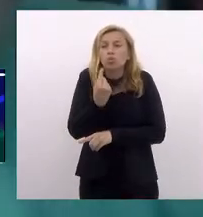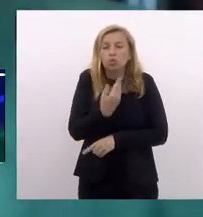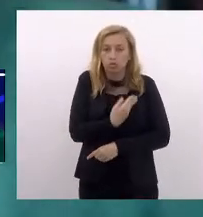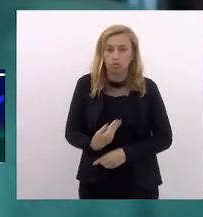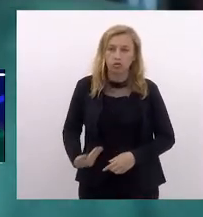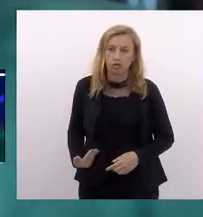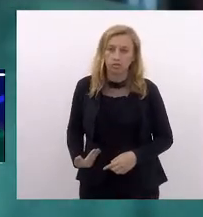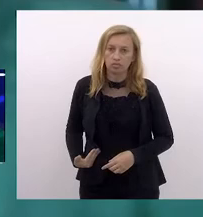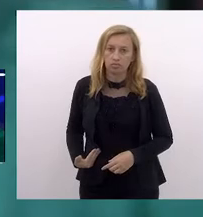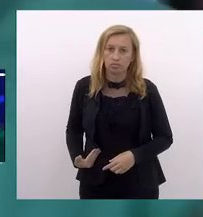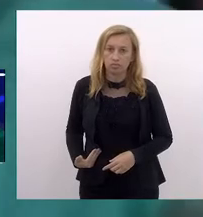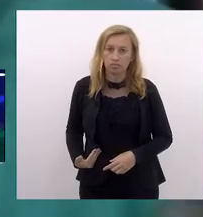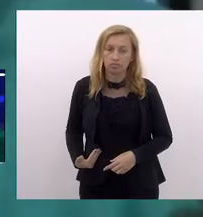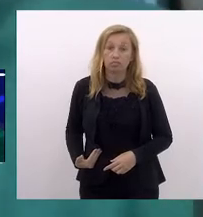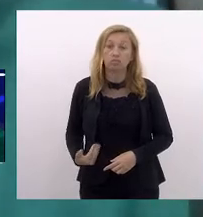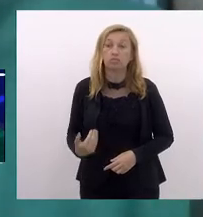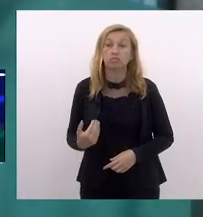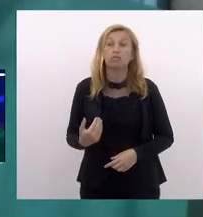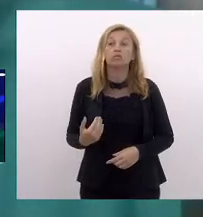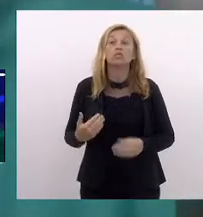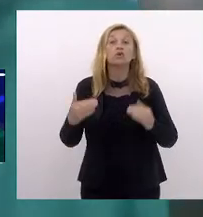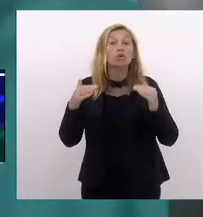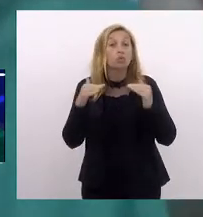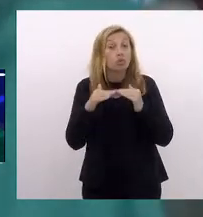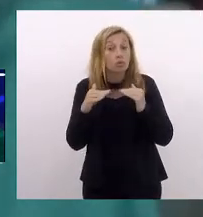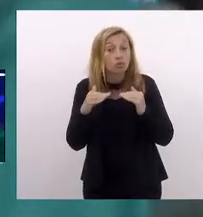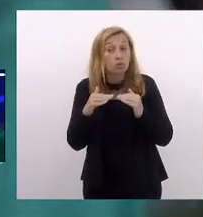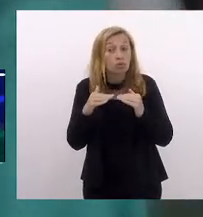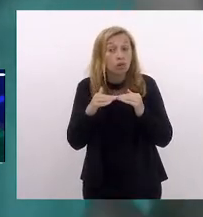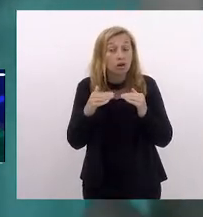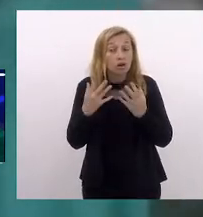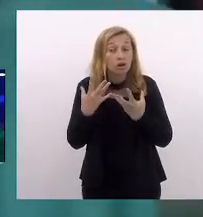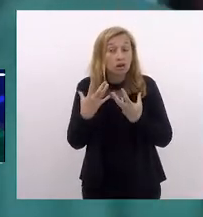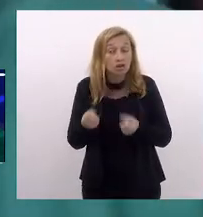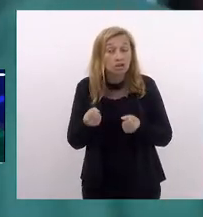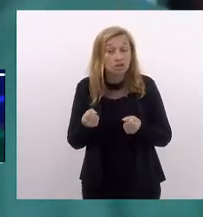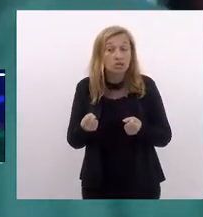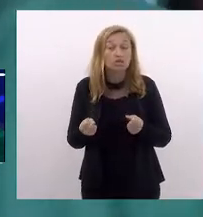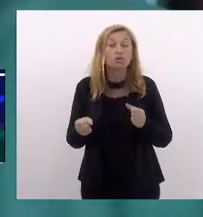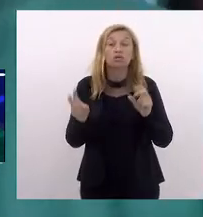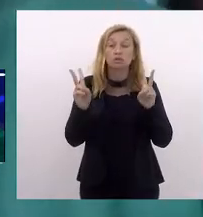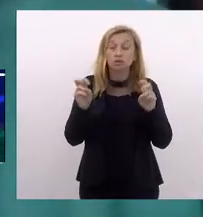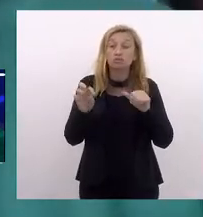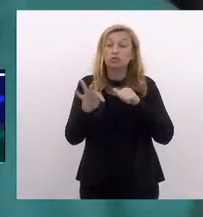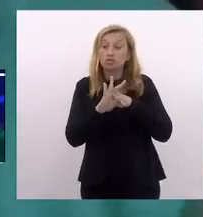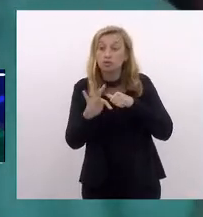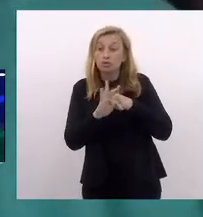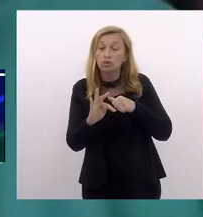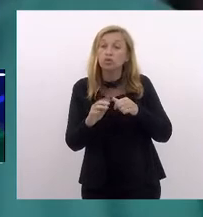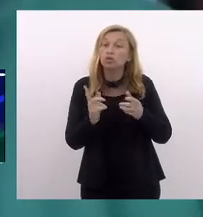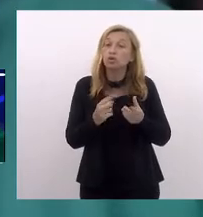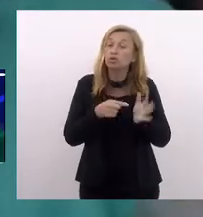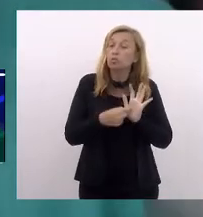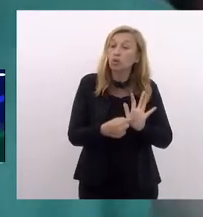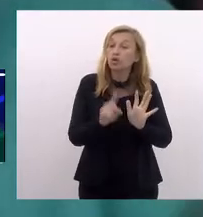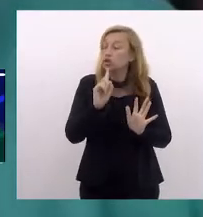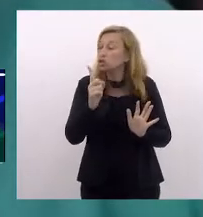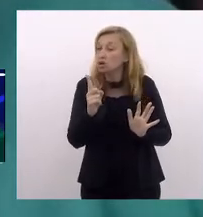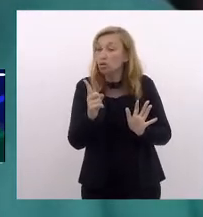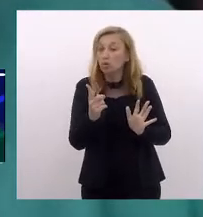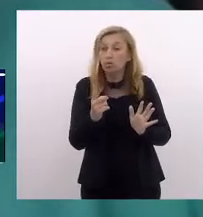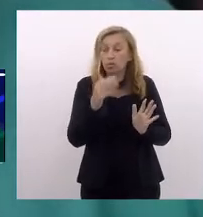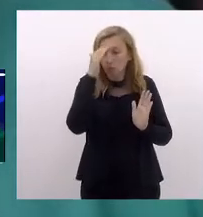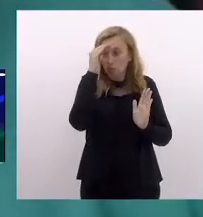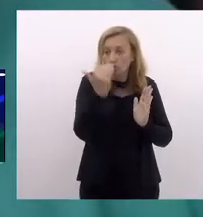governante que a gente tá é concordando com pareceres o que mostra um descumprimento de